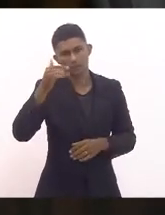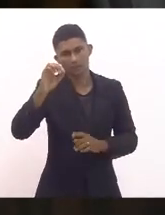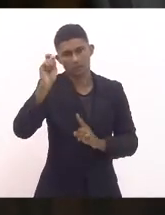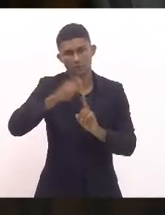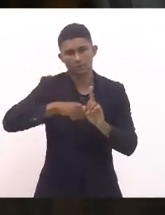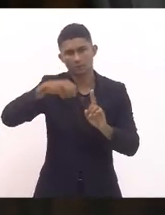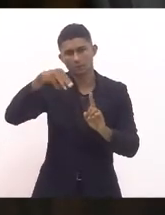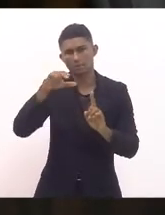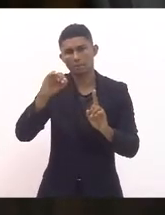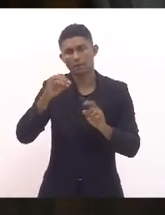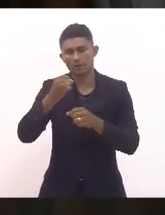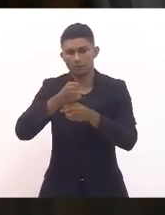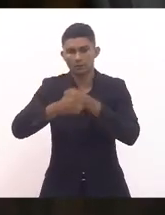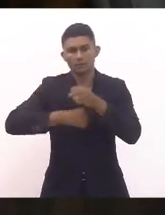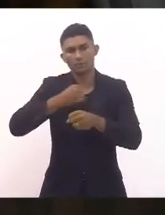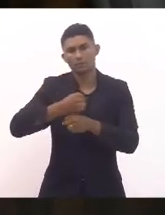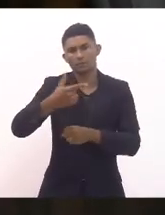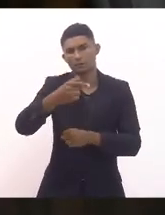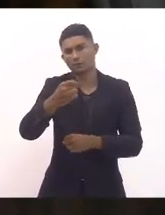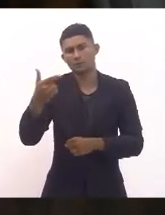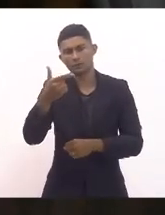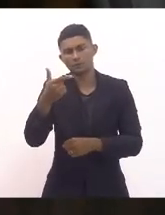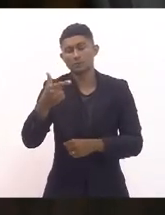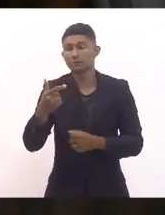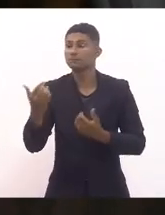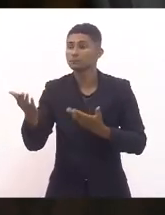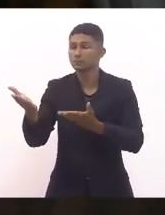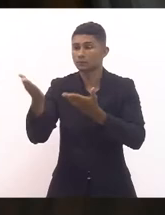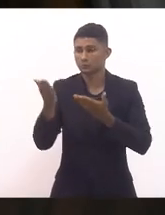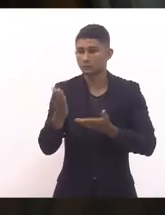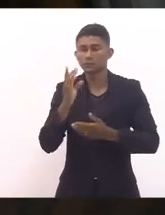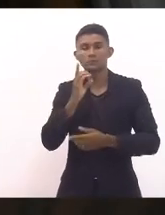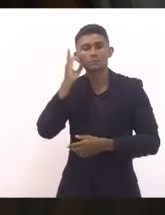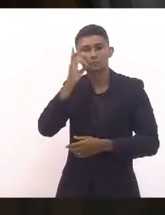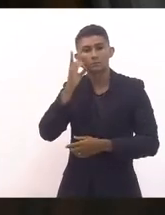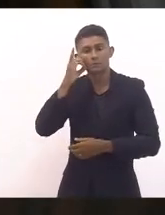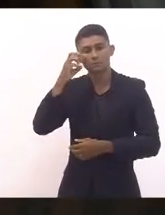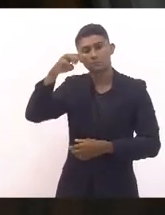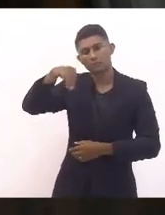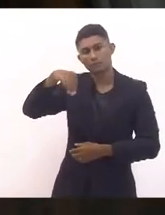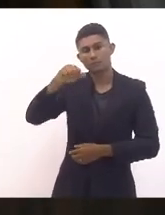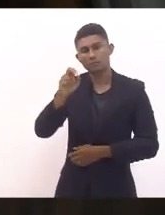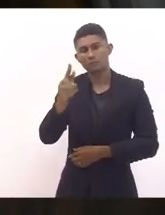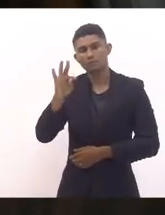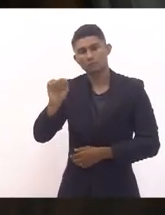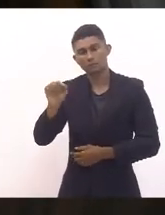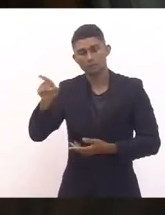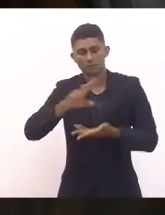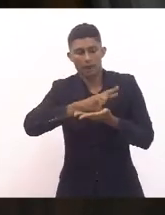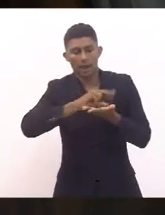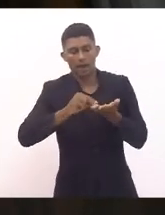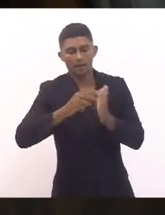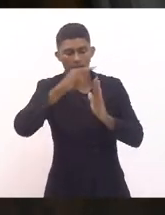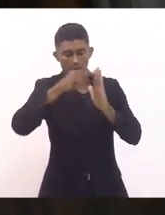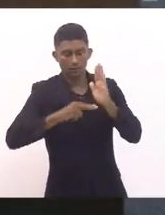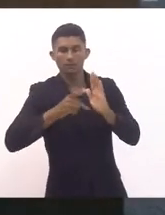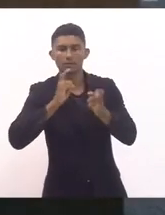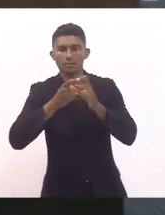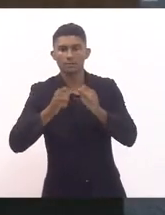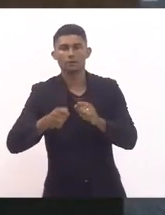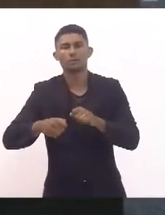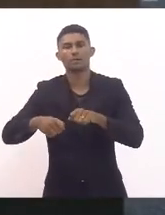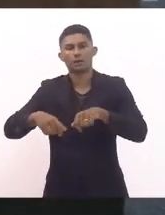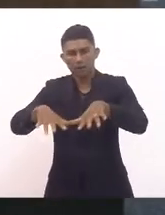A presidência convida a nobre deputada Marta Rocha para fazer a leitura da ata da sessão anterior. A